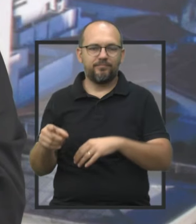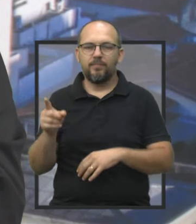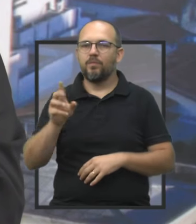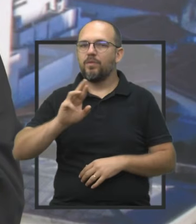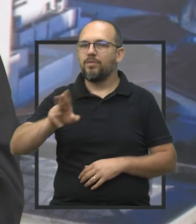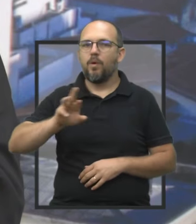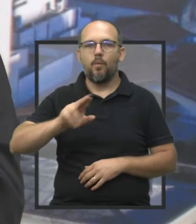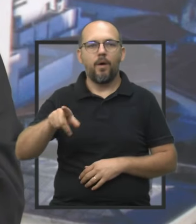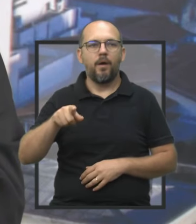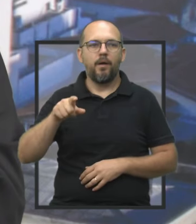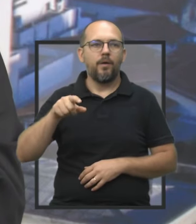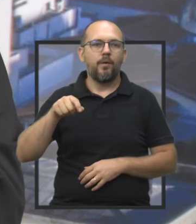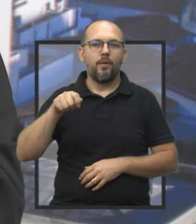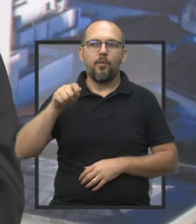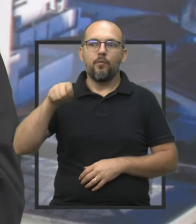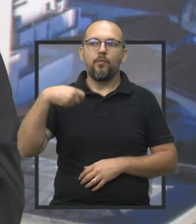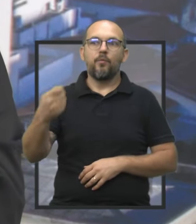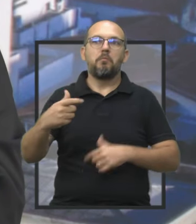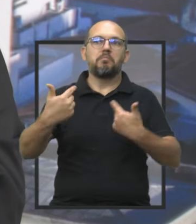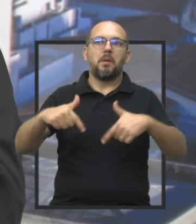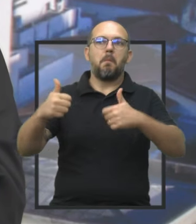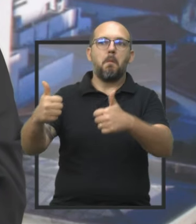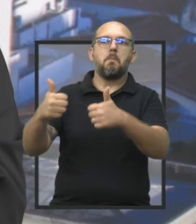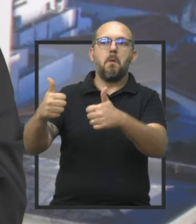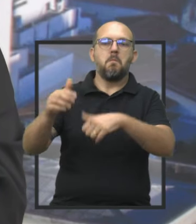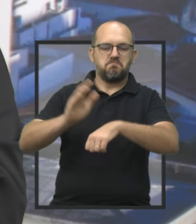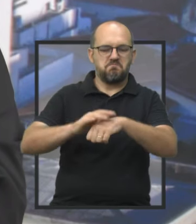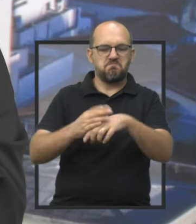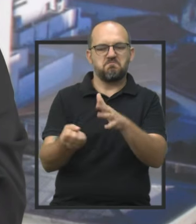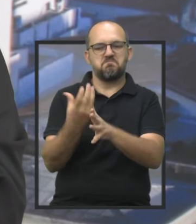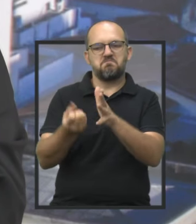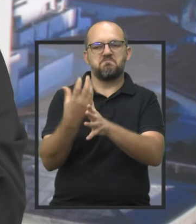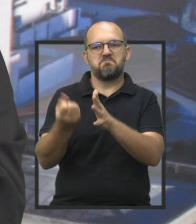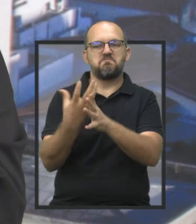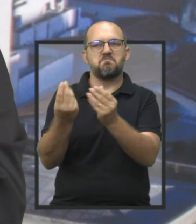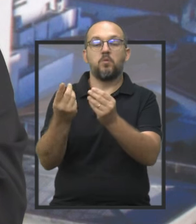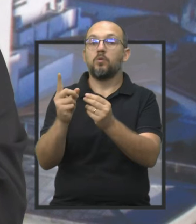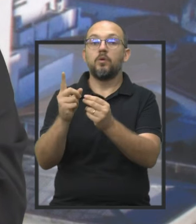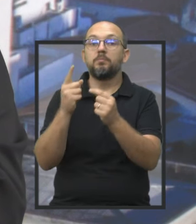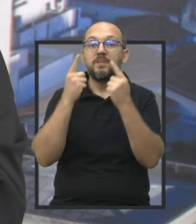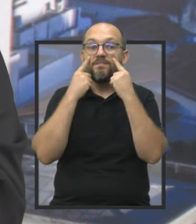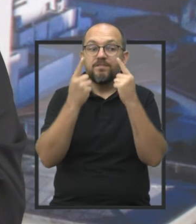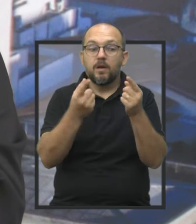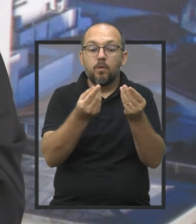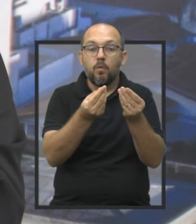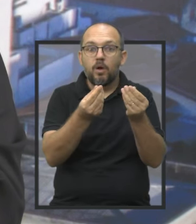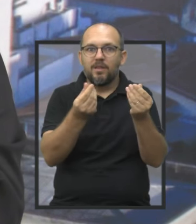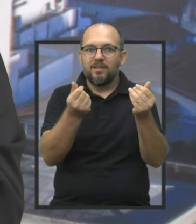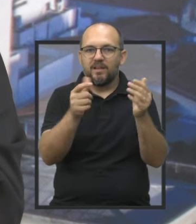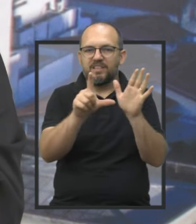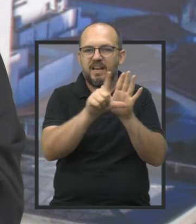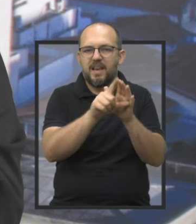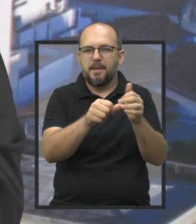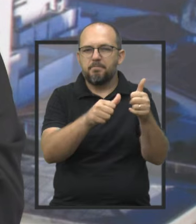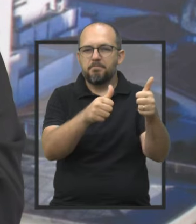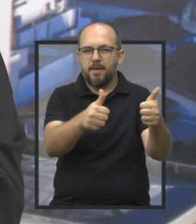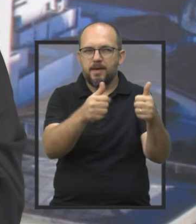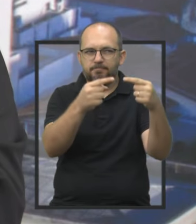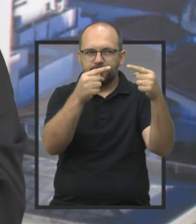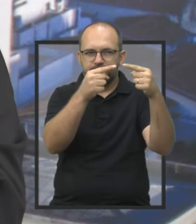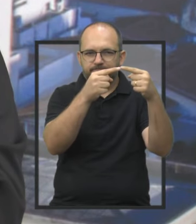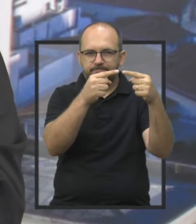para medir o trabalho de um vereador. Acho que é preciso ter qualidade. Uma lei bem feita, bem